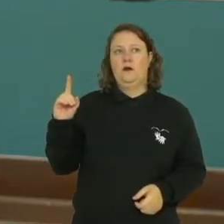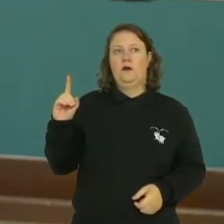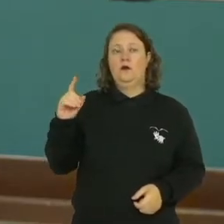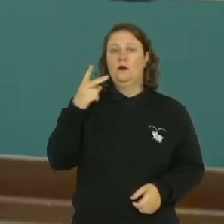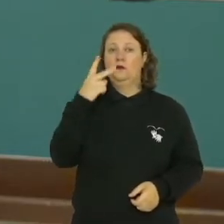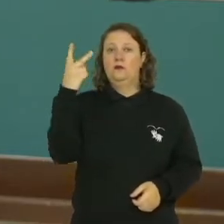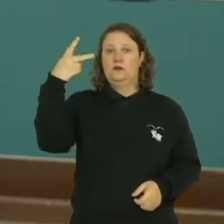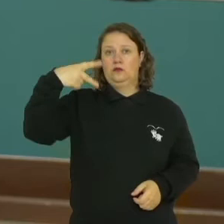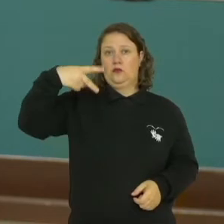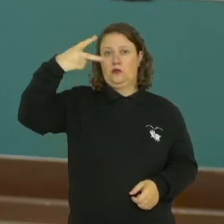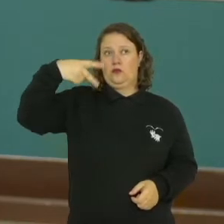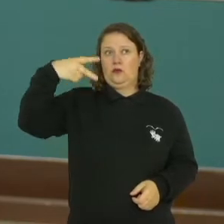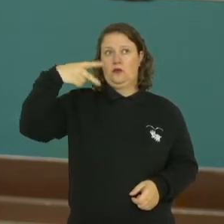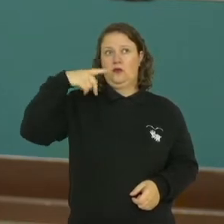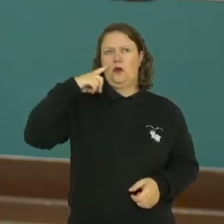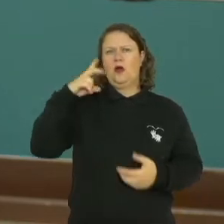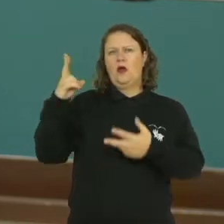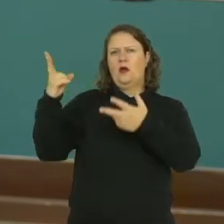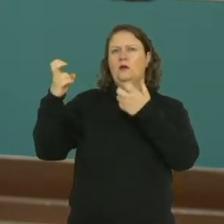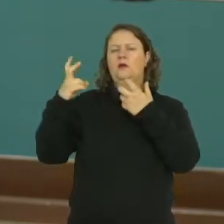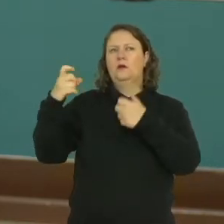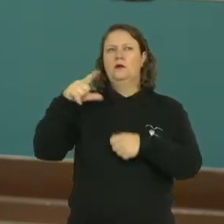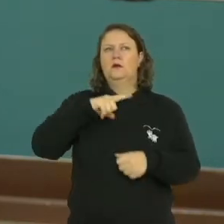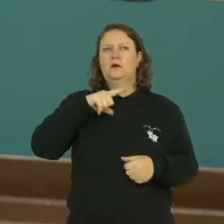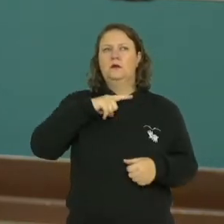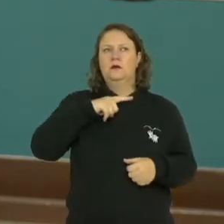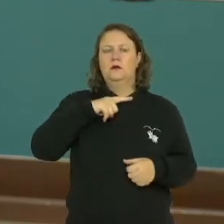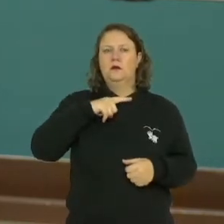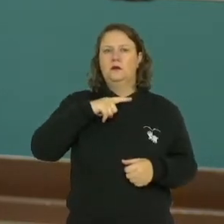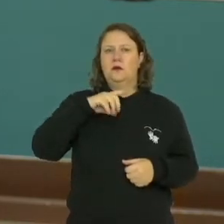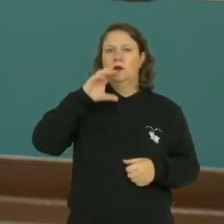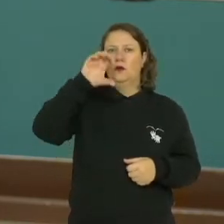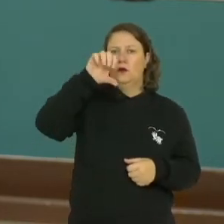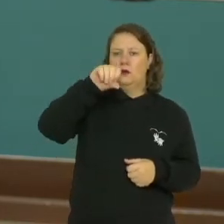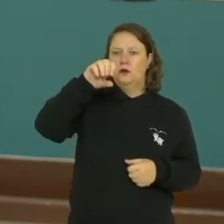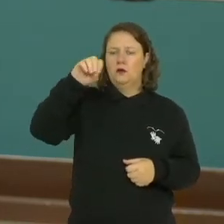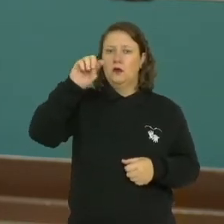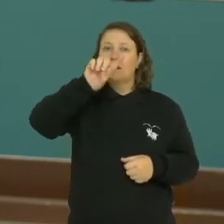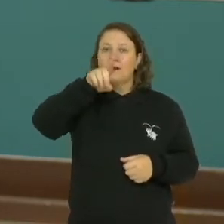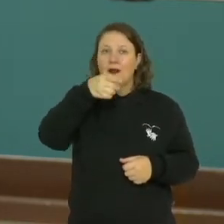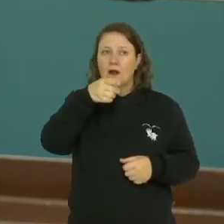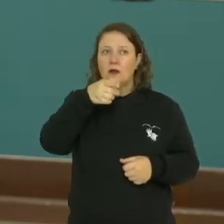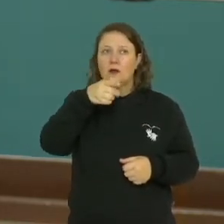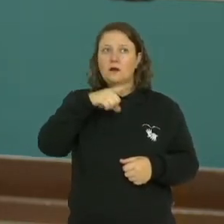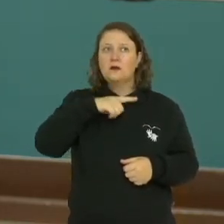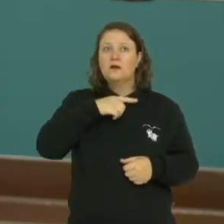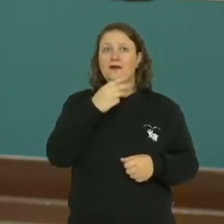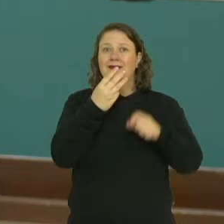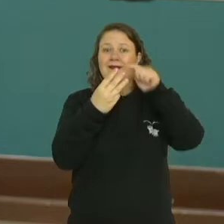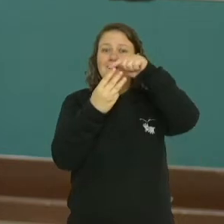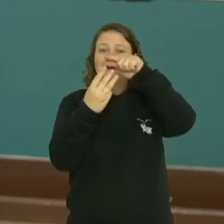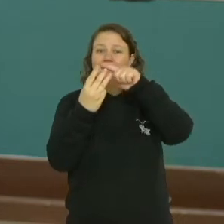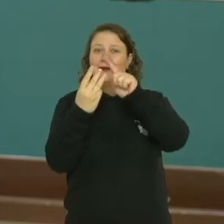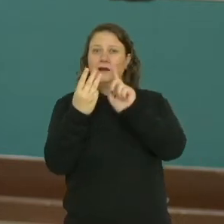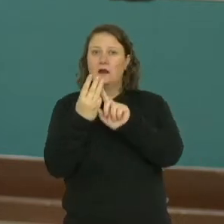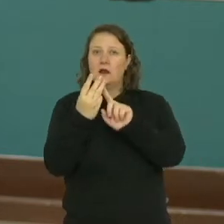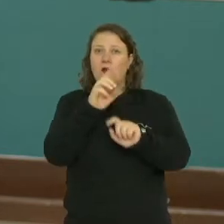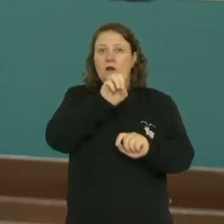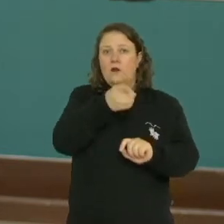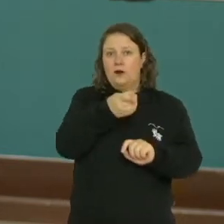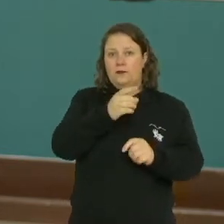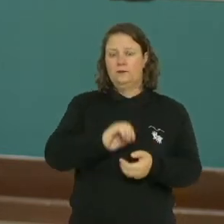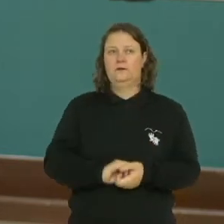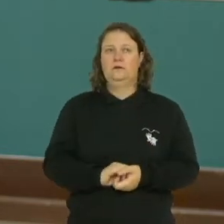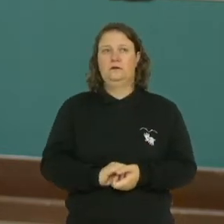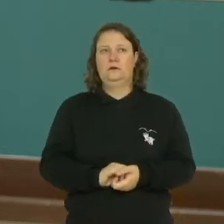dois números, vamos observar que nós temos um número com 2 casas decimais e o outro número tem 3 casas decimais. Mas a gente